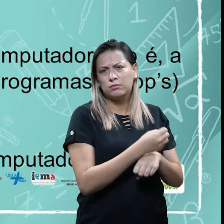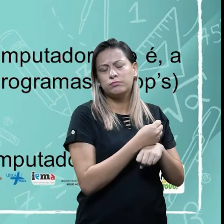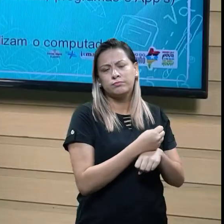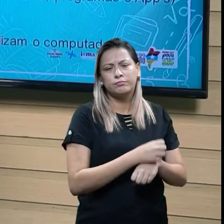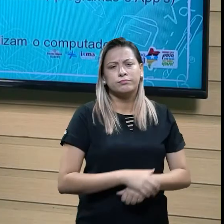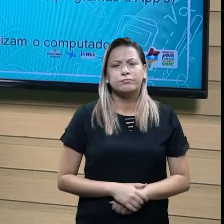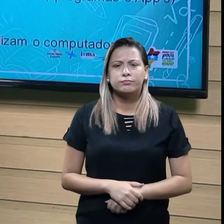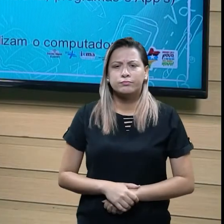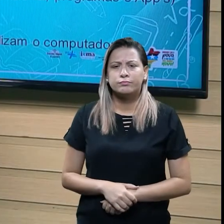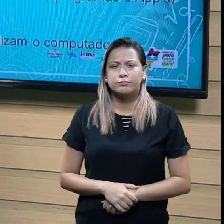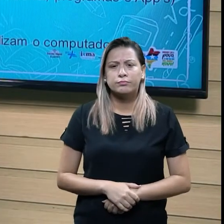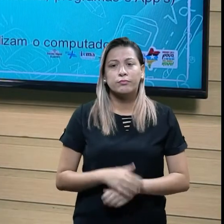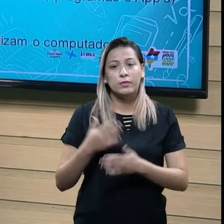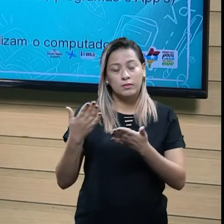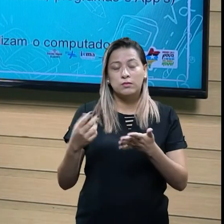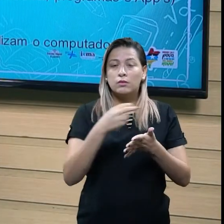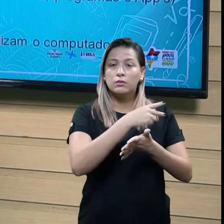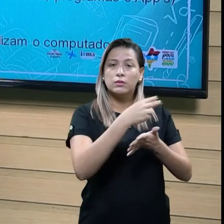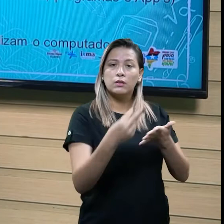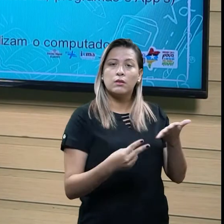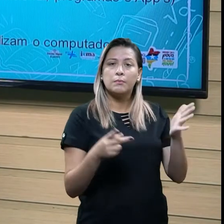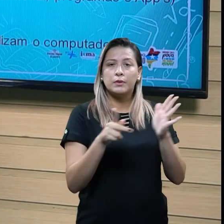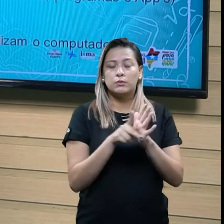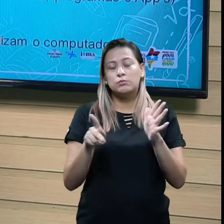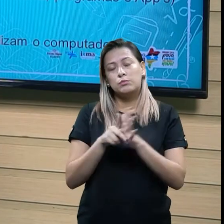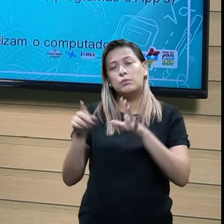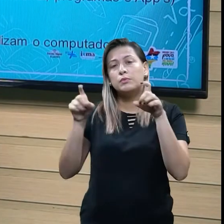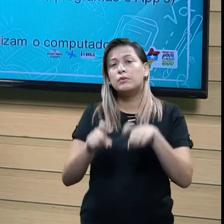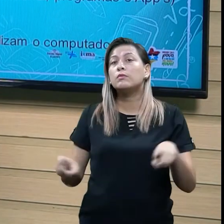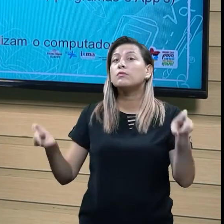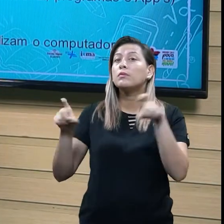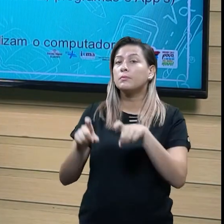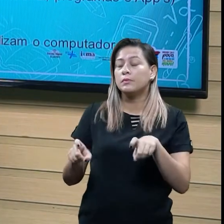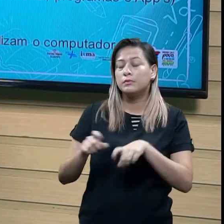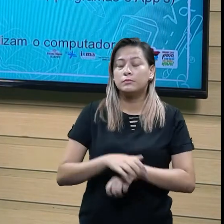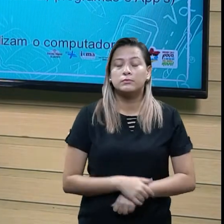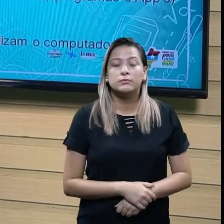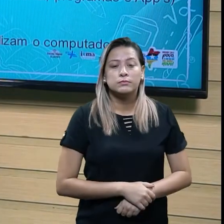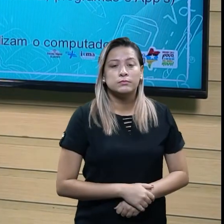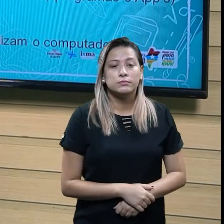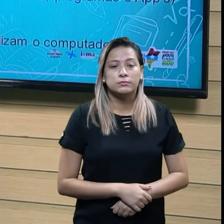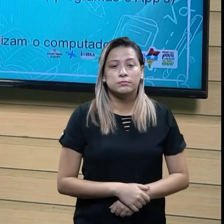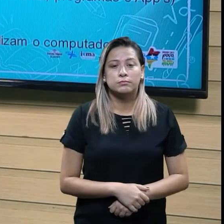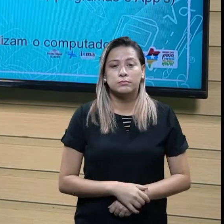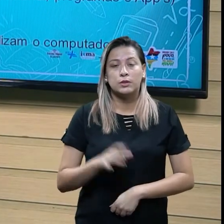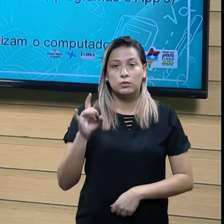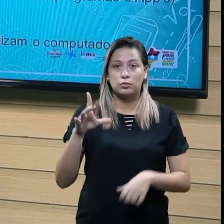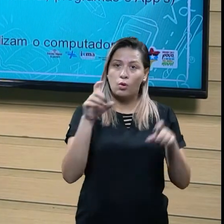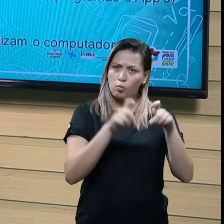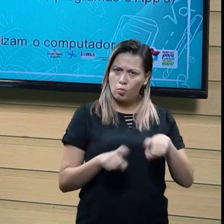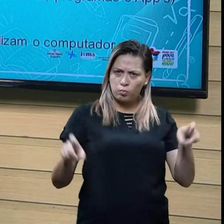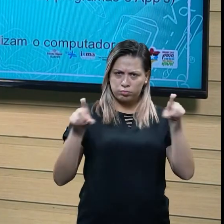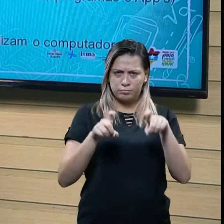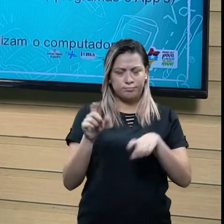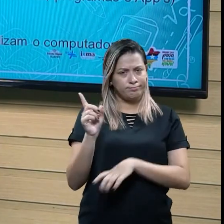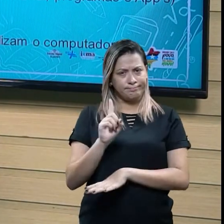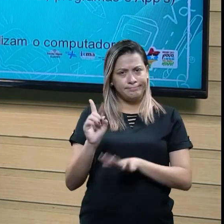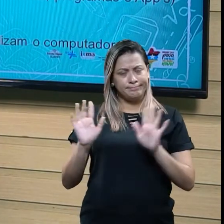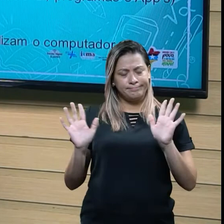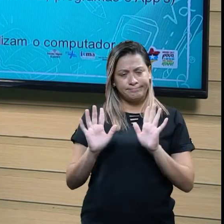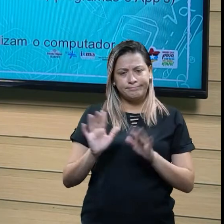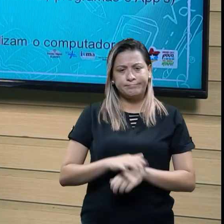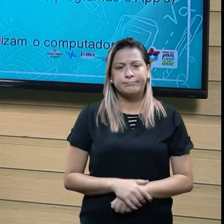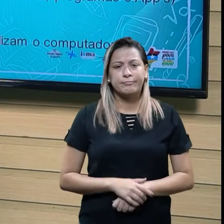informática. Esses elementos, tá, fazem parte da informática, não é apenas o computador. Tá? No computador